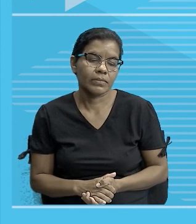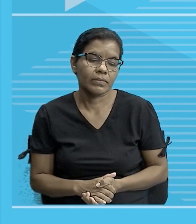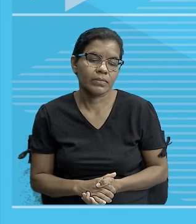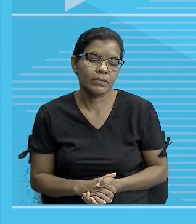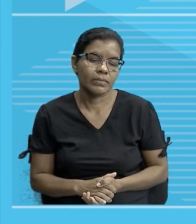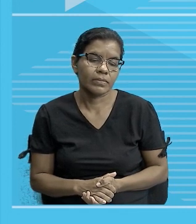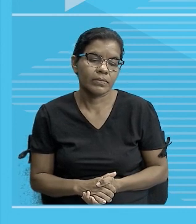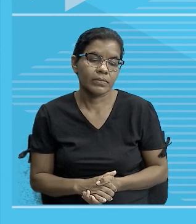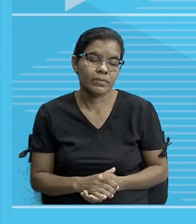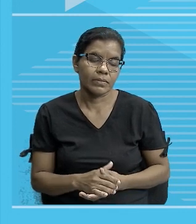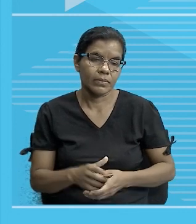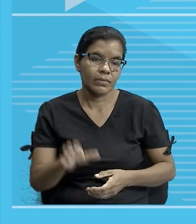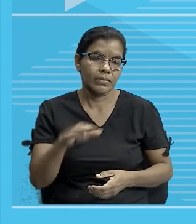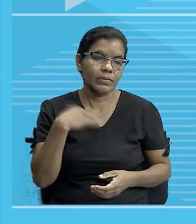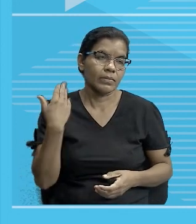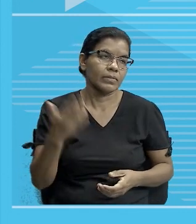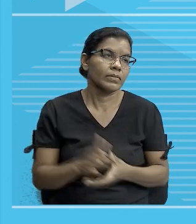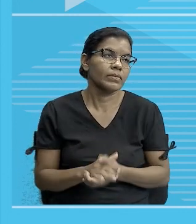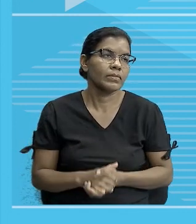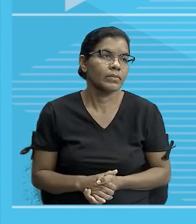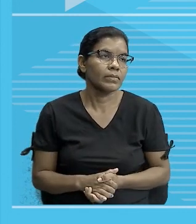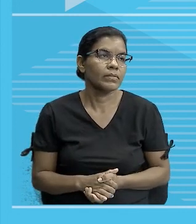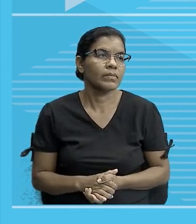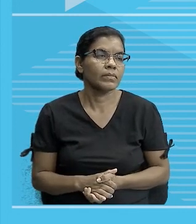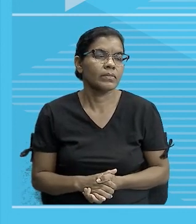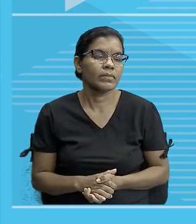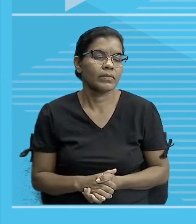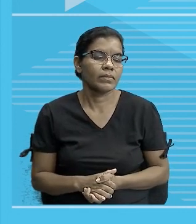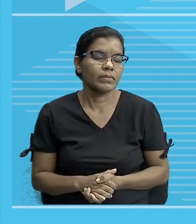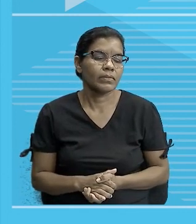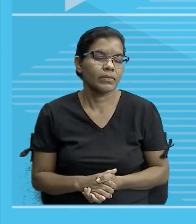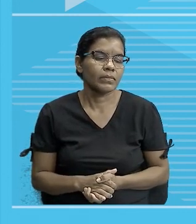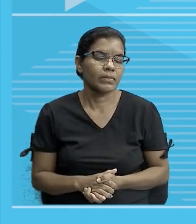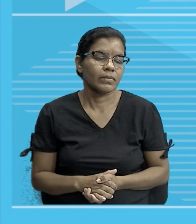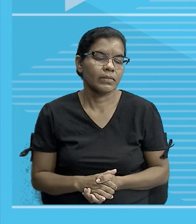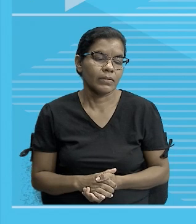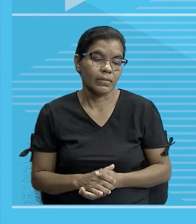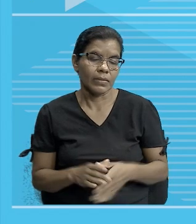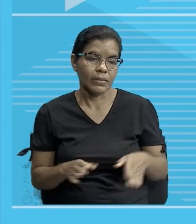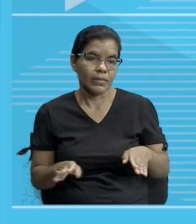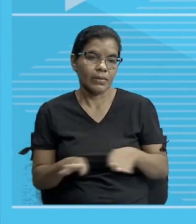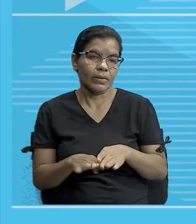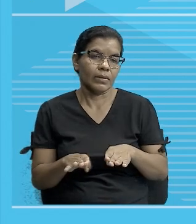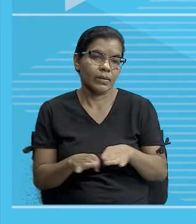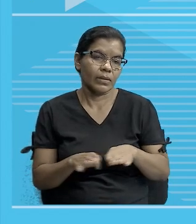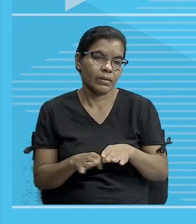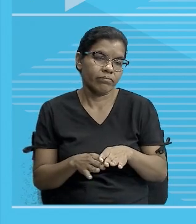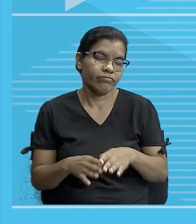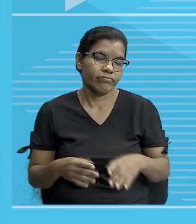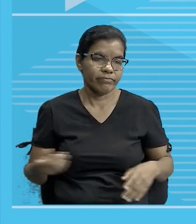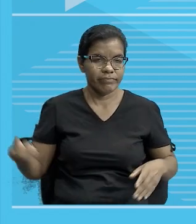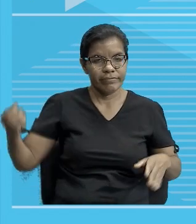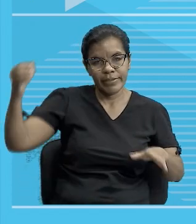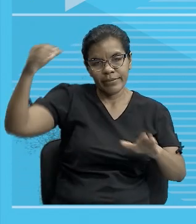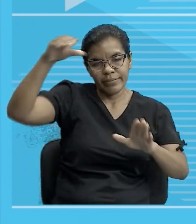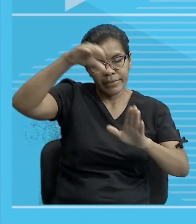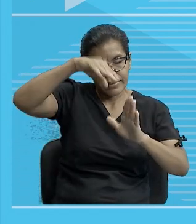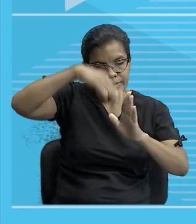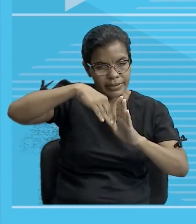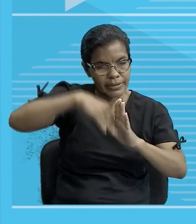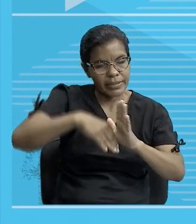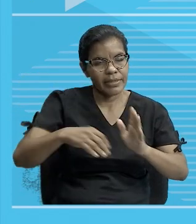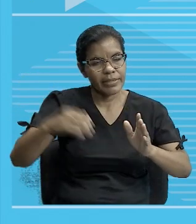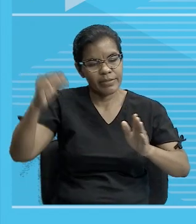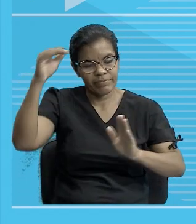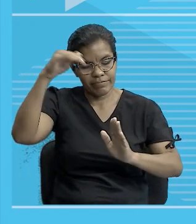foi executado na hora. Até que ele vai cair, olha. Com essa impopularidade, depois de um ano de